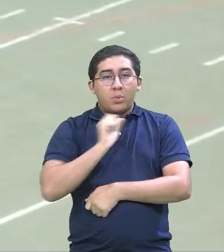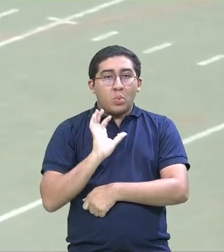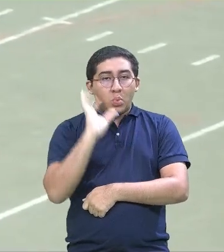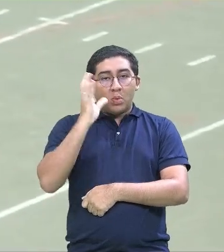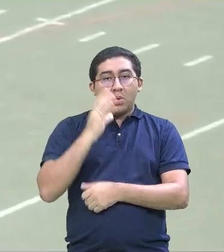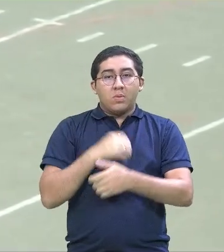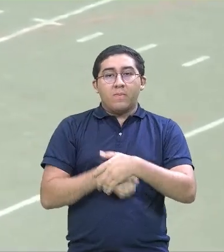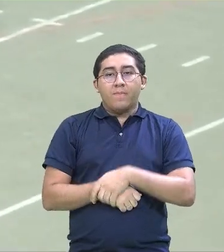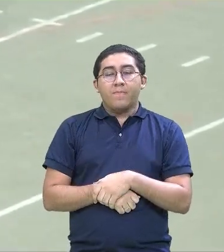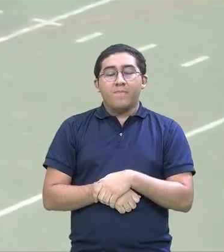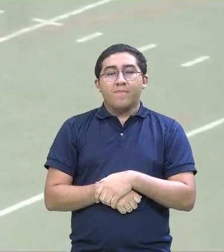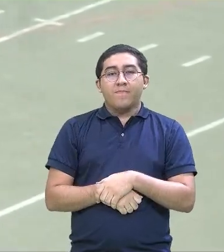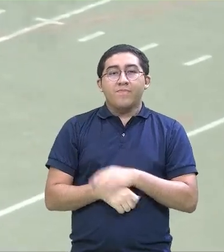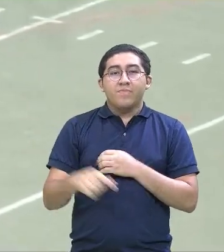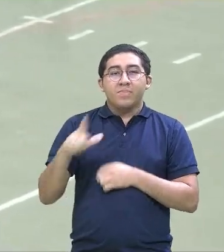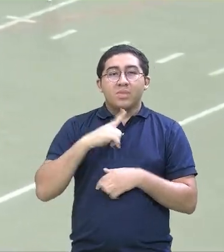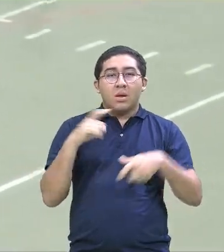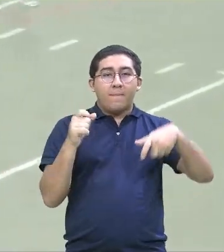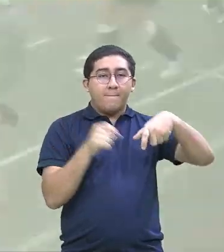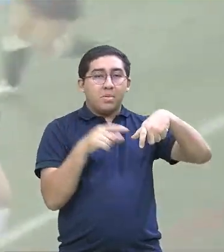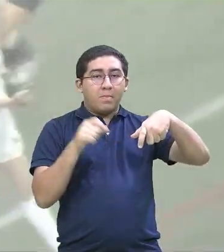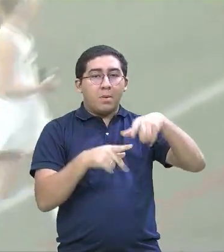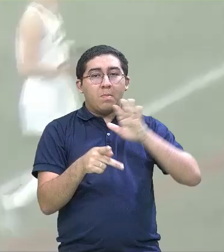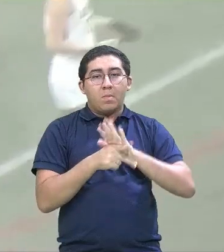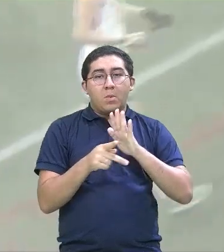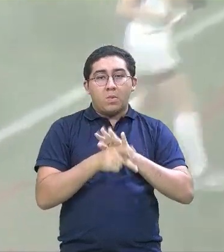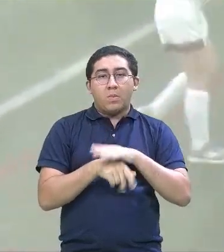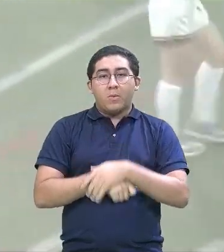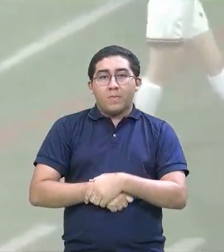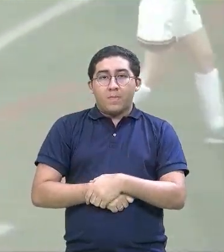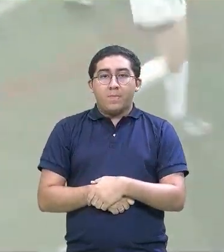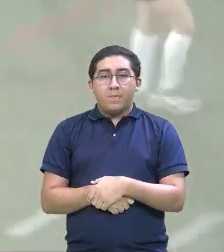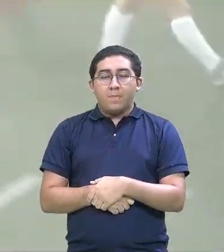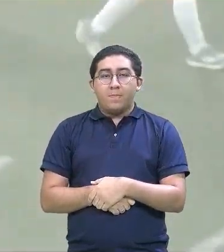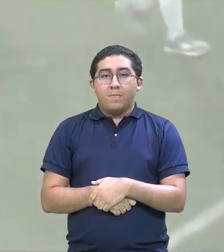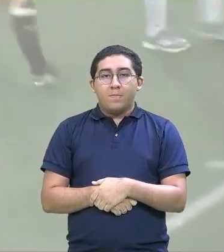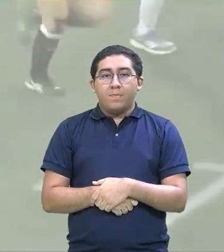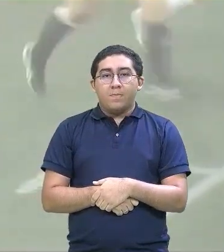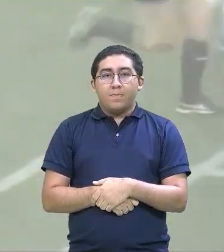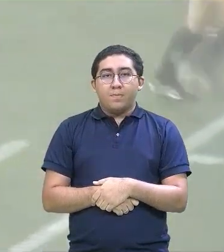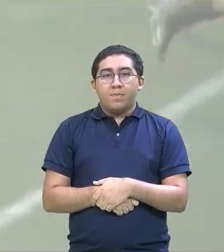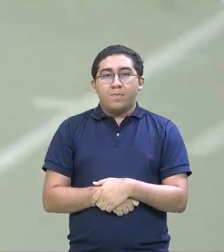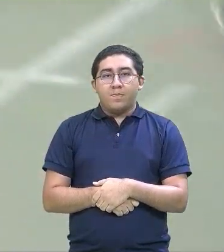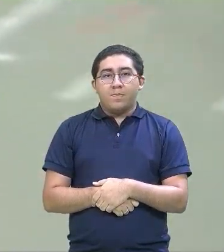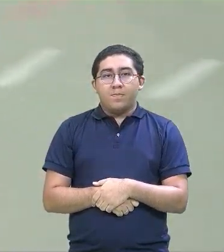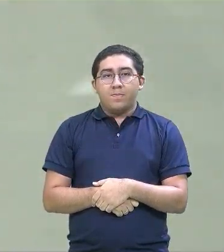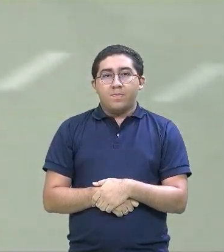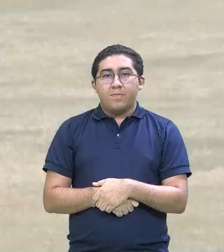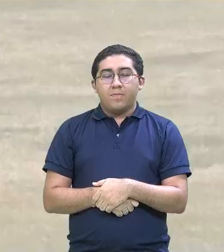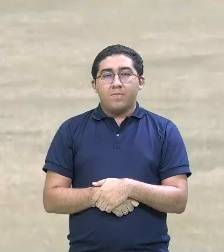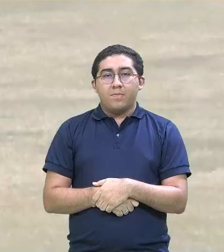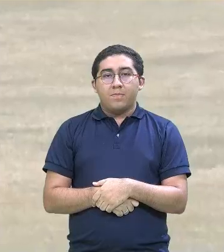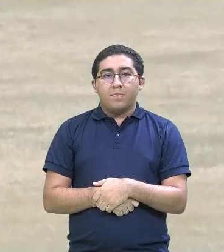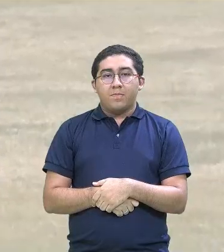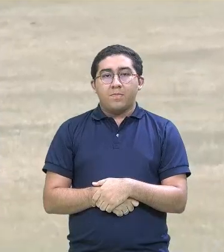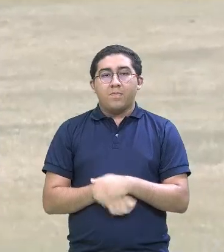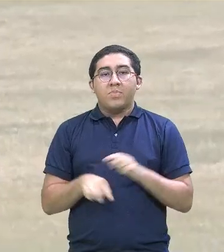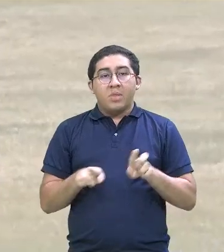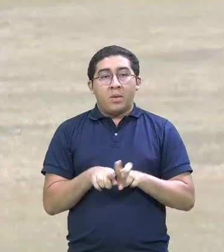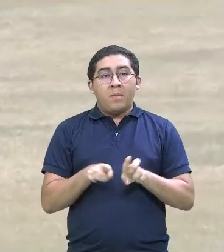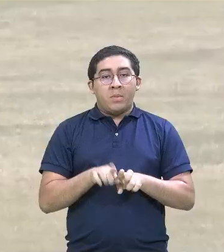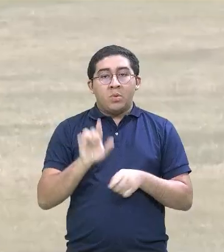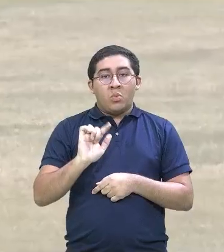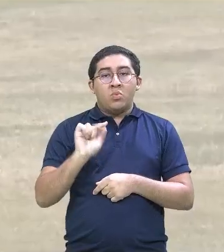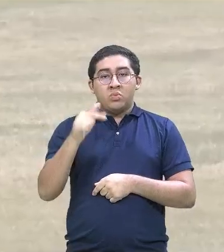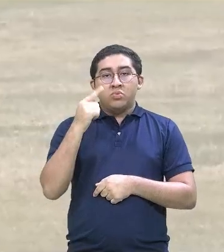tem que jogar a bola dentro do gol, e o cricket, que